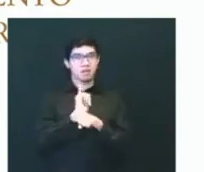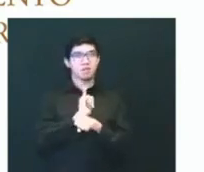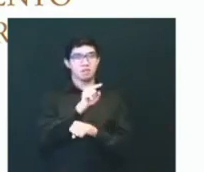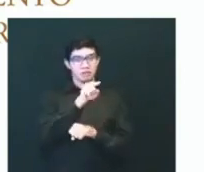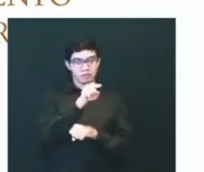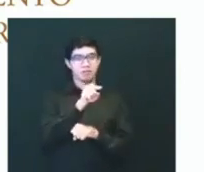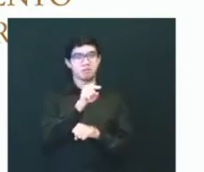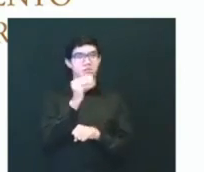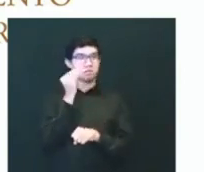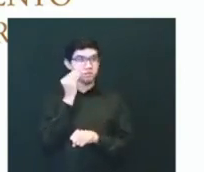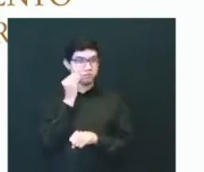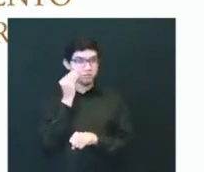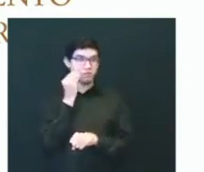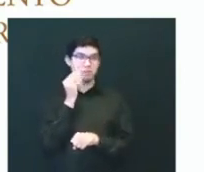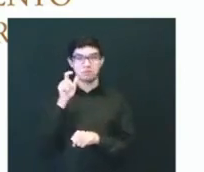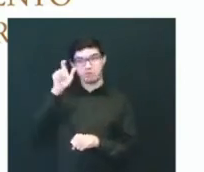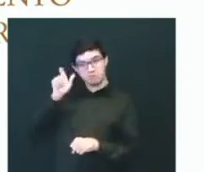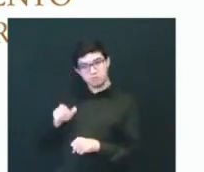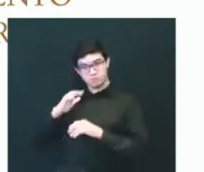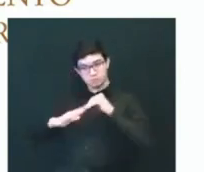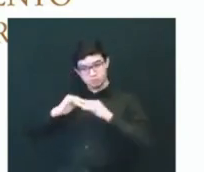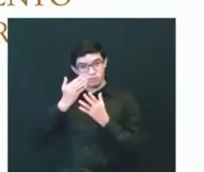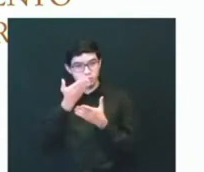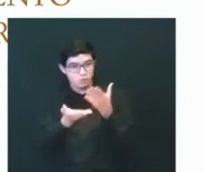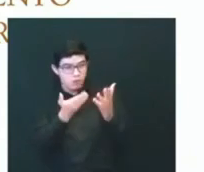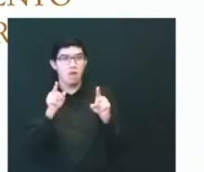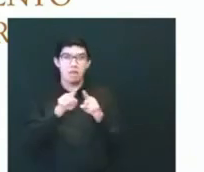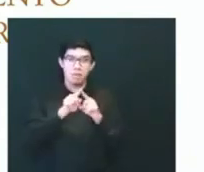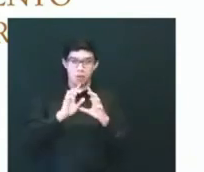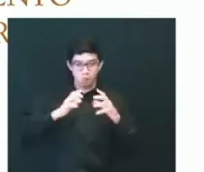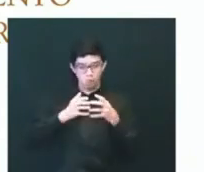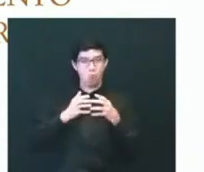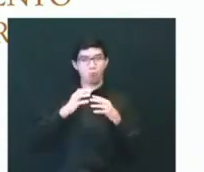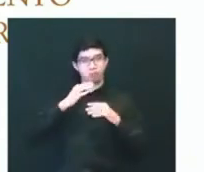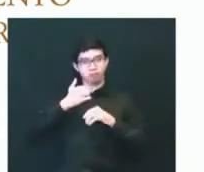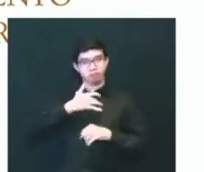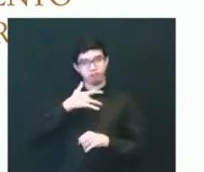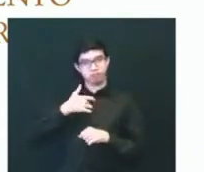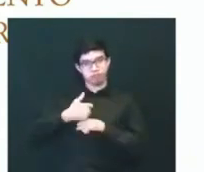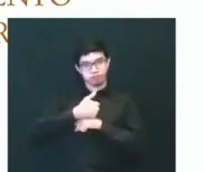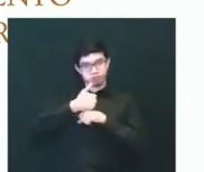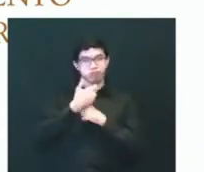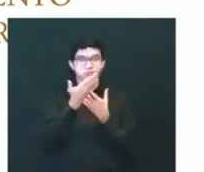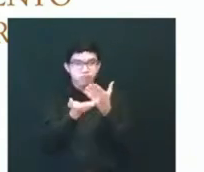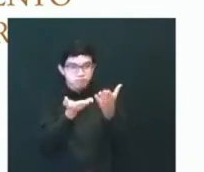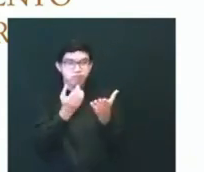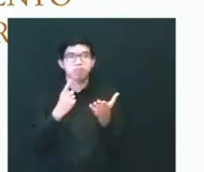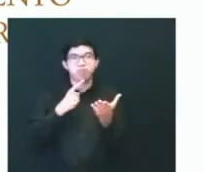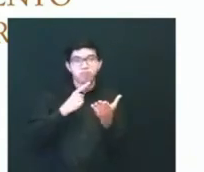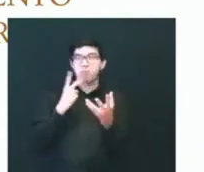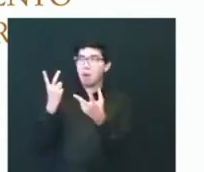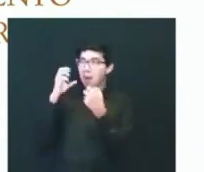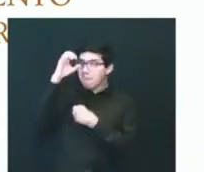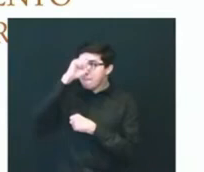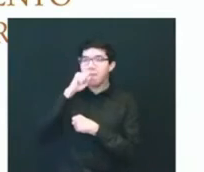quem é cuidador e para quem é paciente também. Quem é profissional de saúde também vê essa questão para poder ajudar